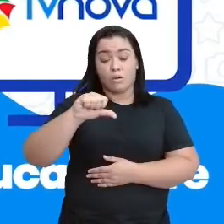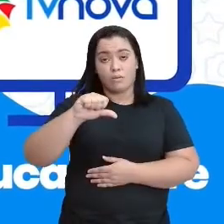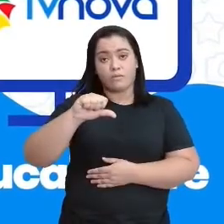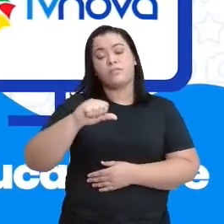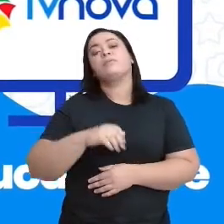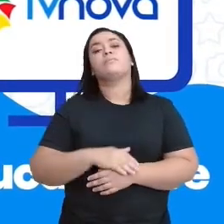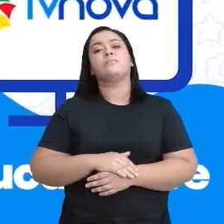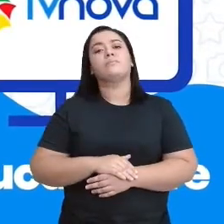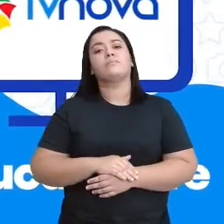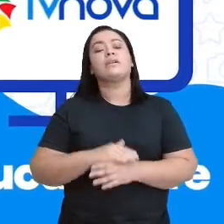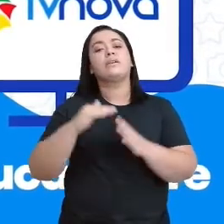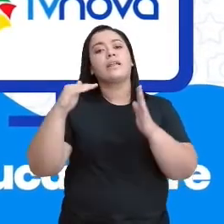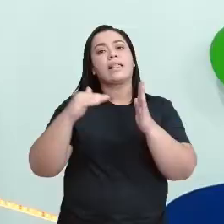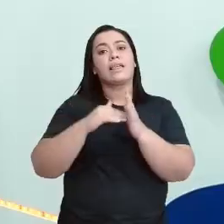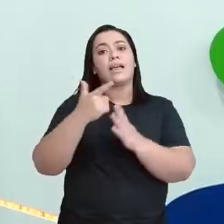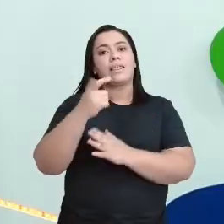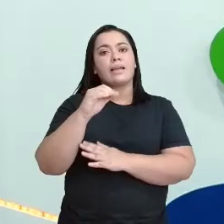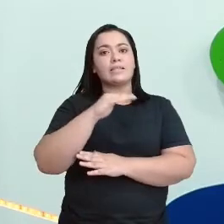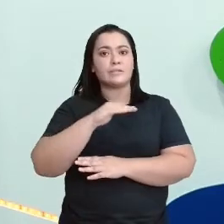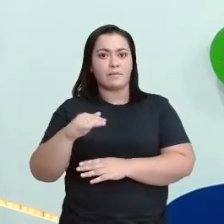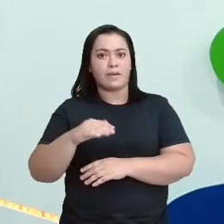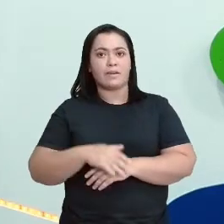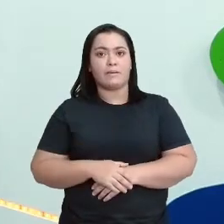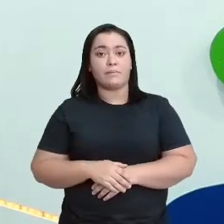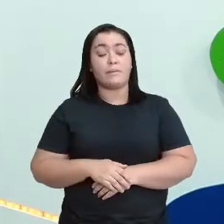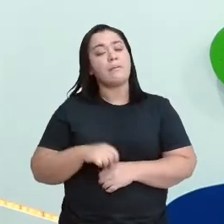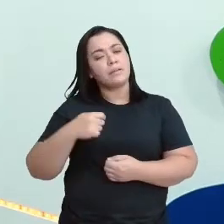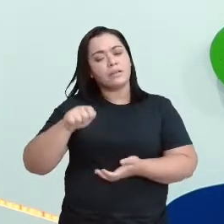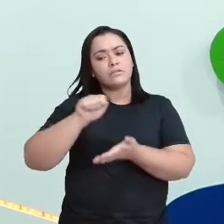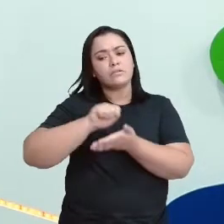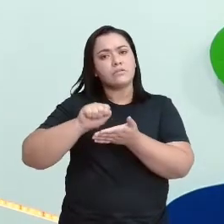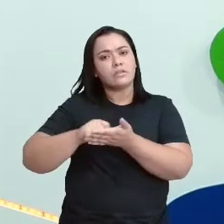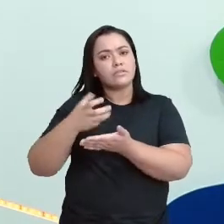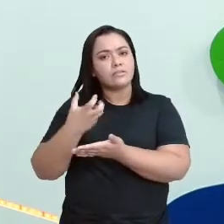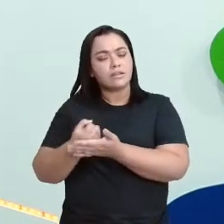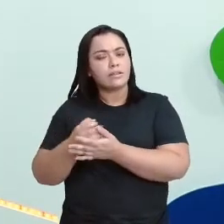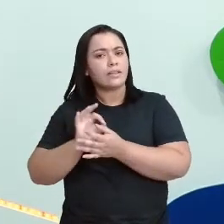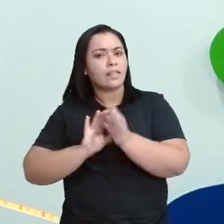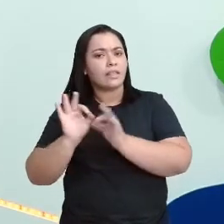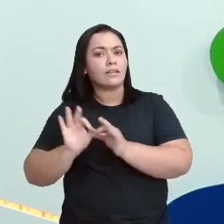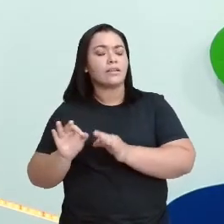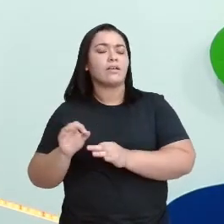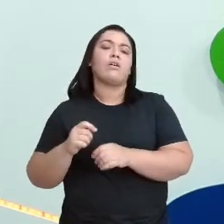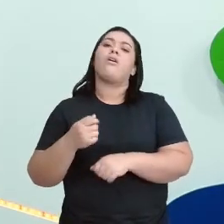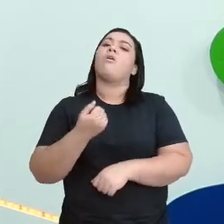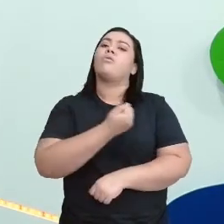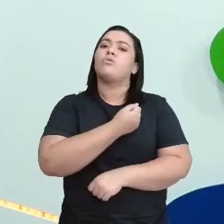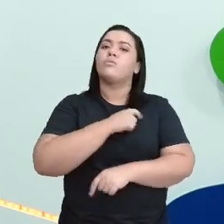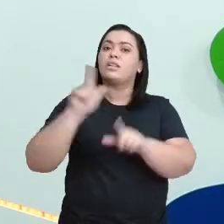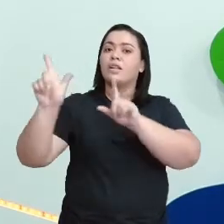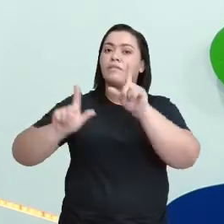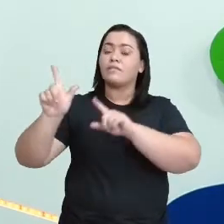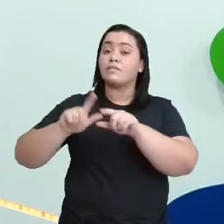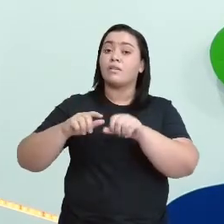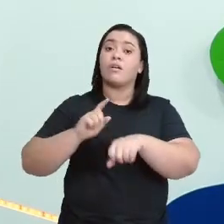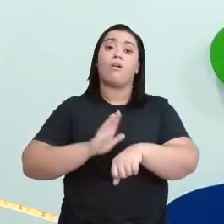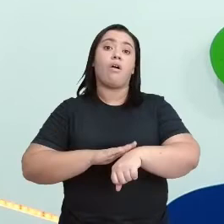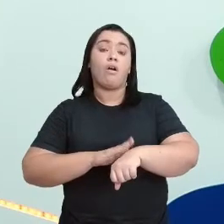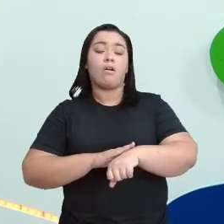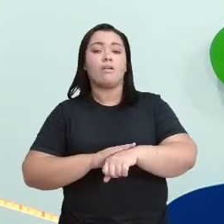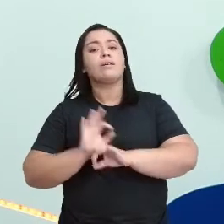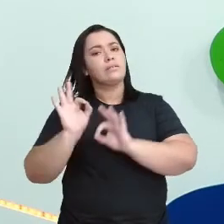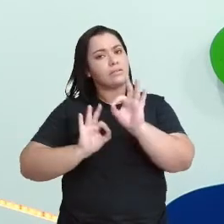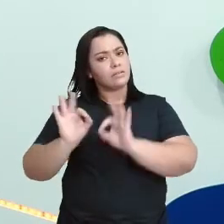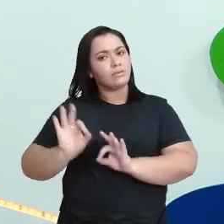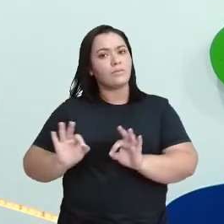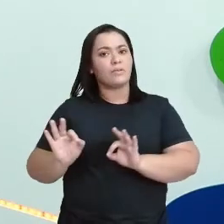e seguem até às 10h30. Então anotem tudo direitinho, os canais, os horários das aulas de vocês e se programem.